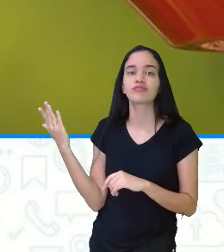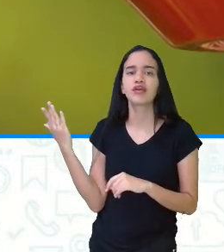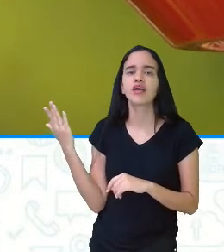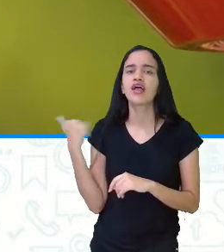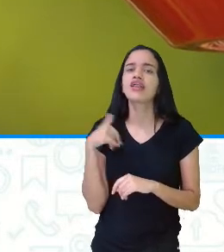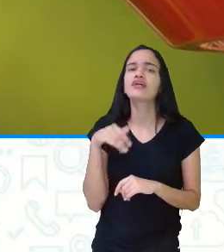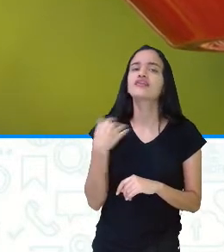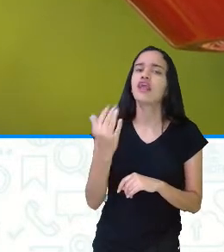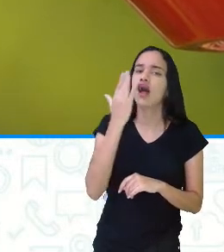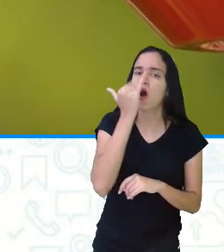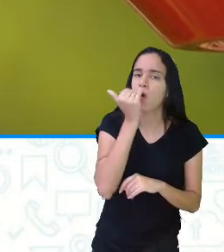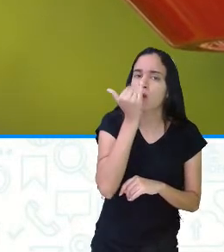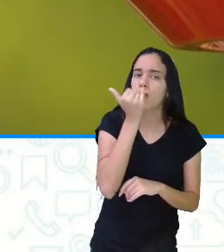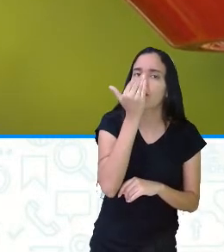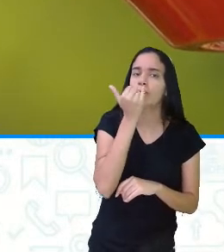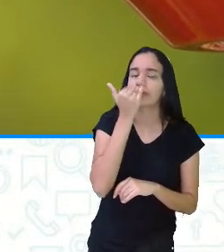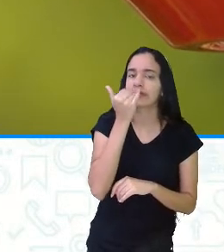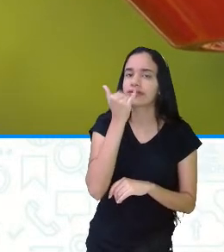se alimentando